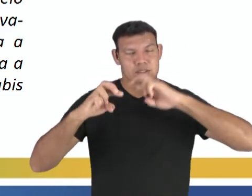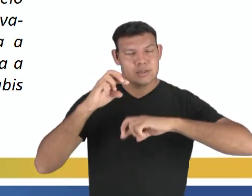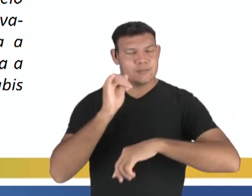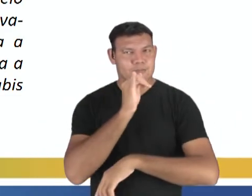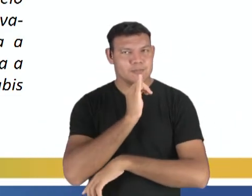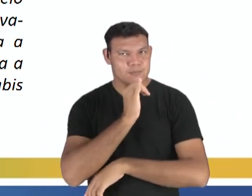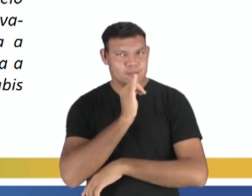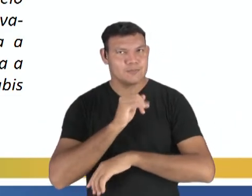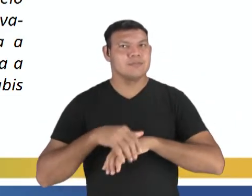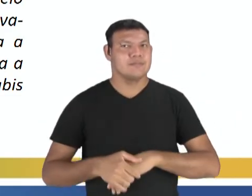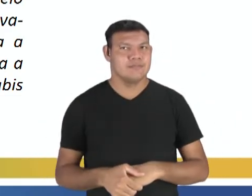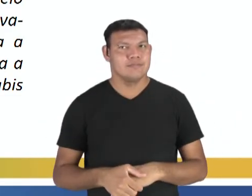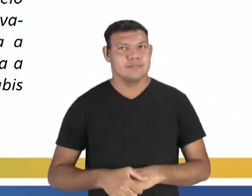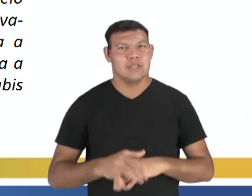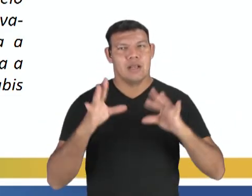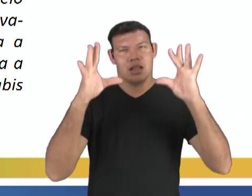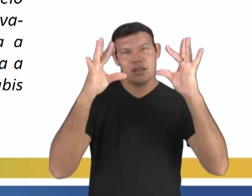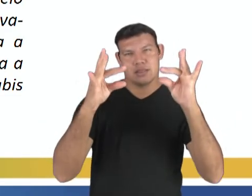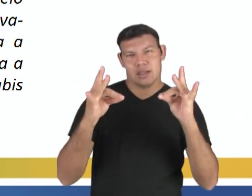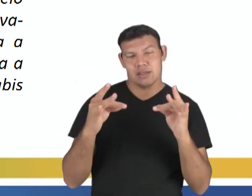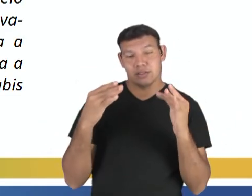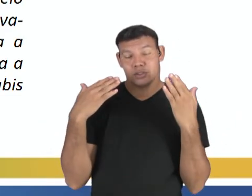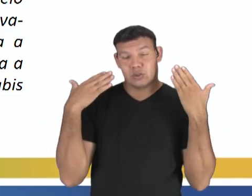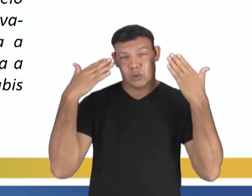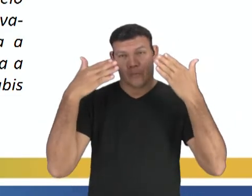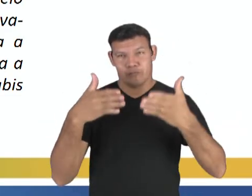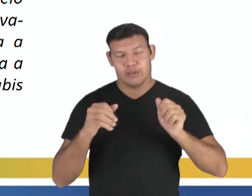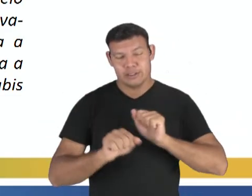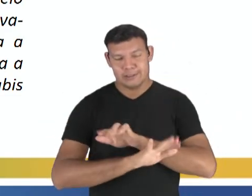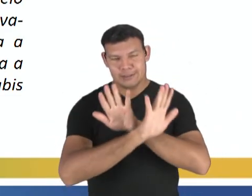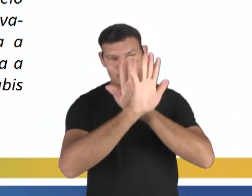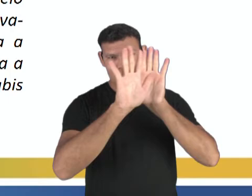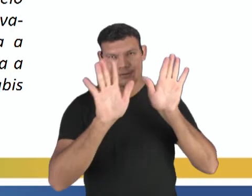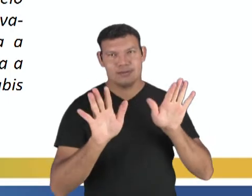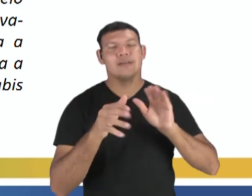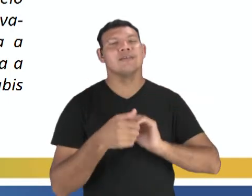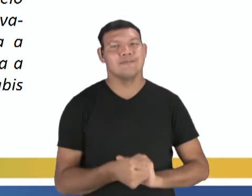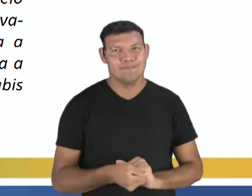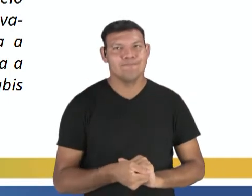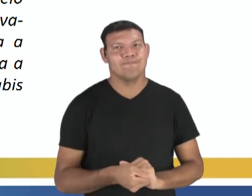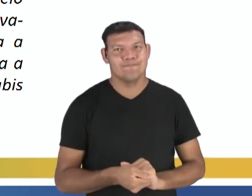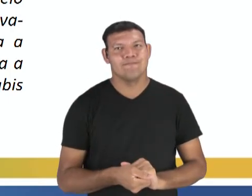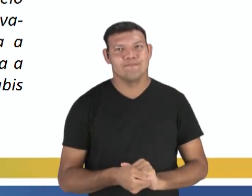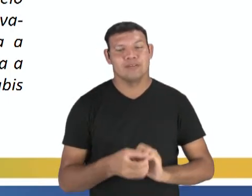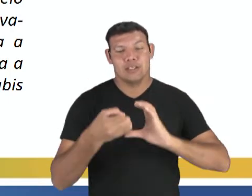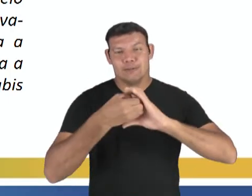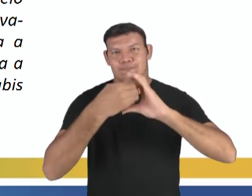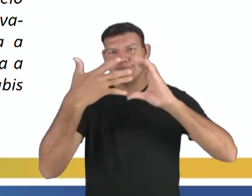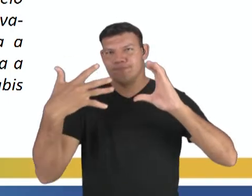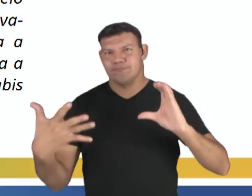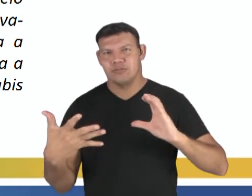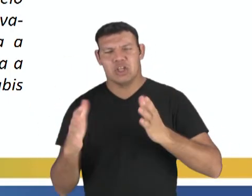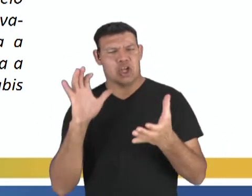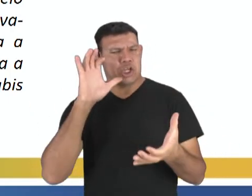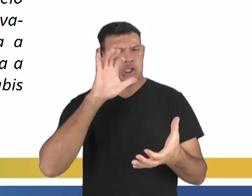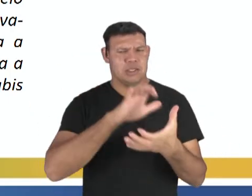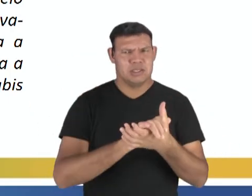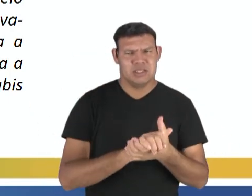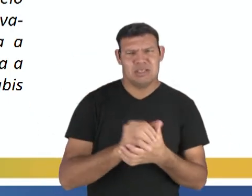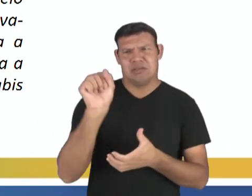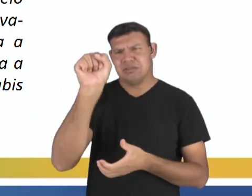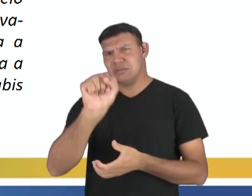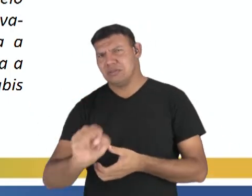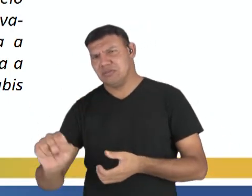exemplo da descrição objetiva, ele é extremamente objetivo. Ele coloca lá as características, não diz se é casada, se não